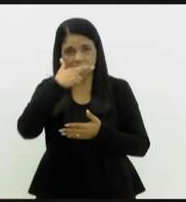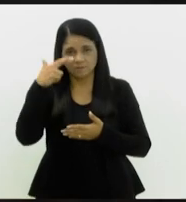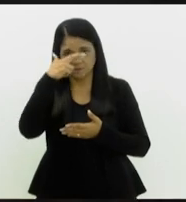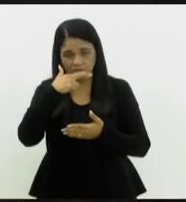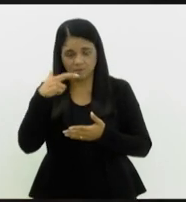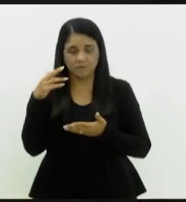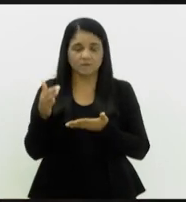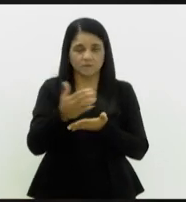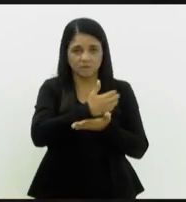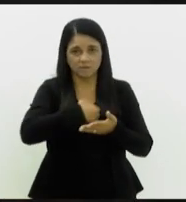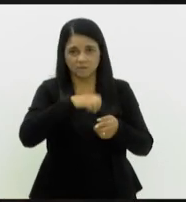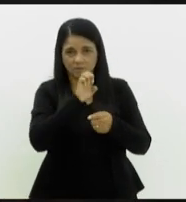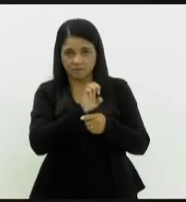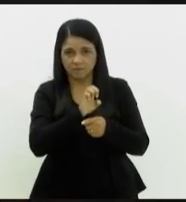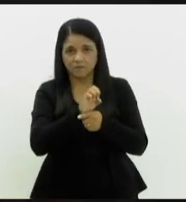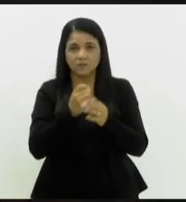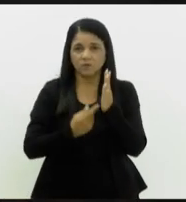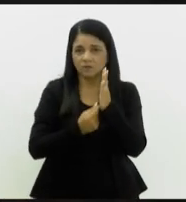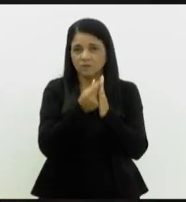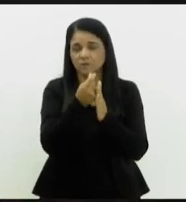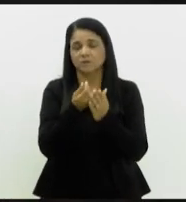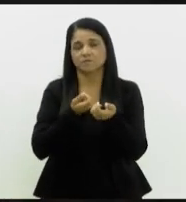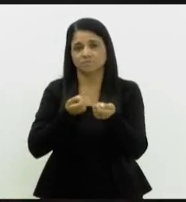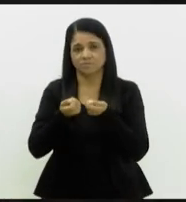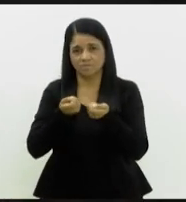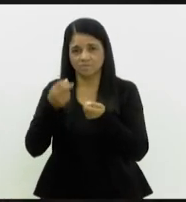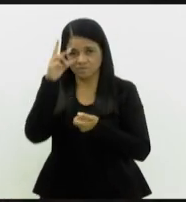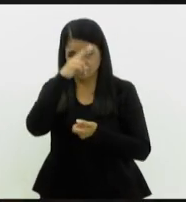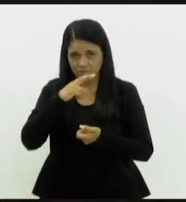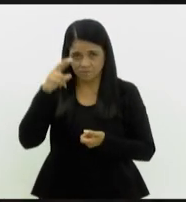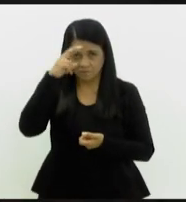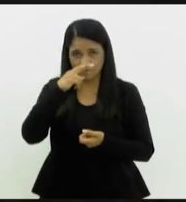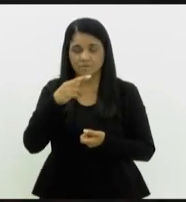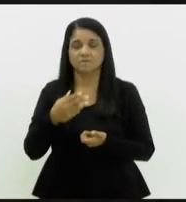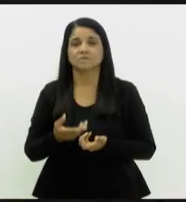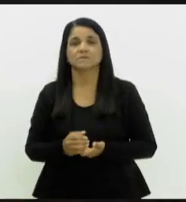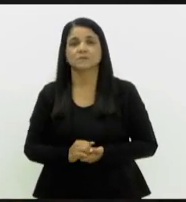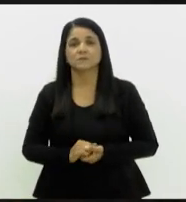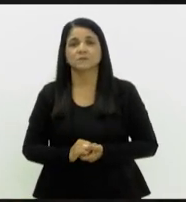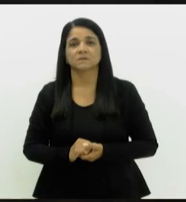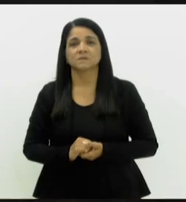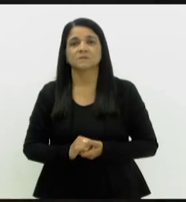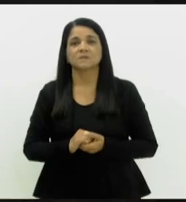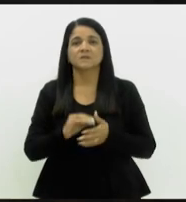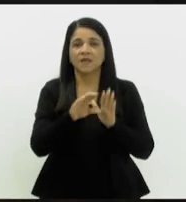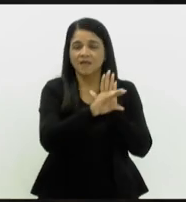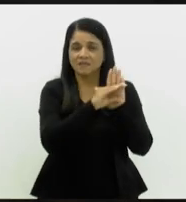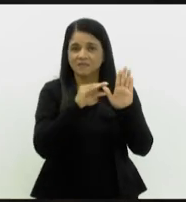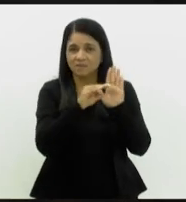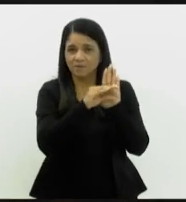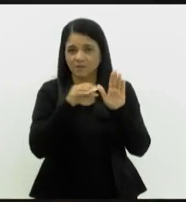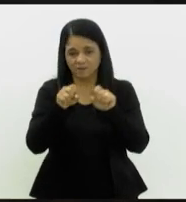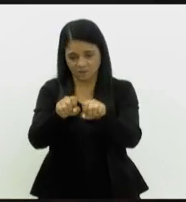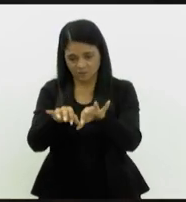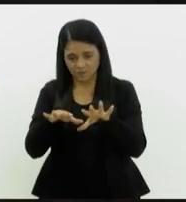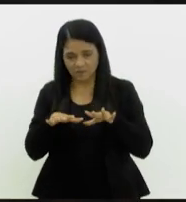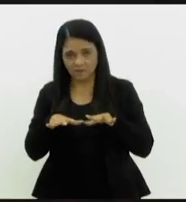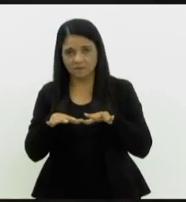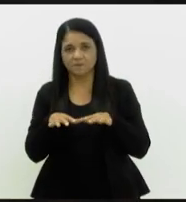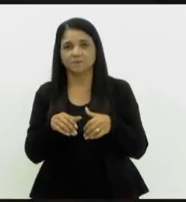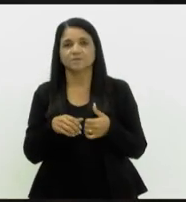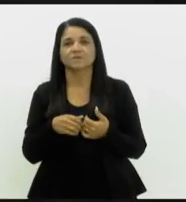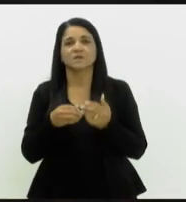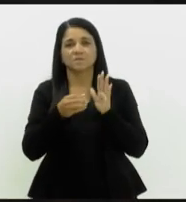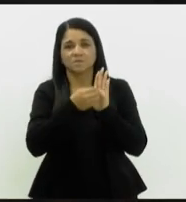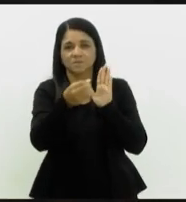Tributos Estaduais e de Orçamento, Finanças, Fiscalização Financeira e Controle. As emendas de plenário.